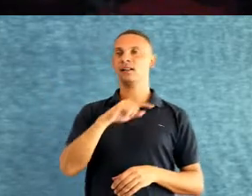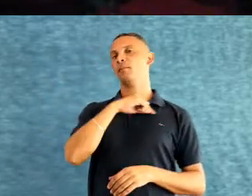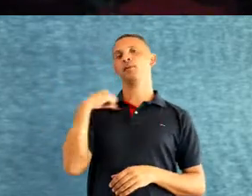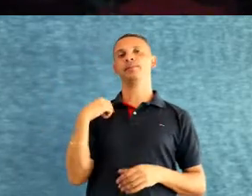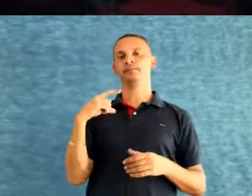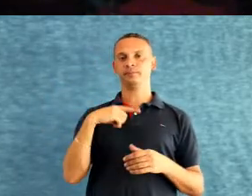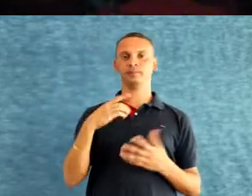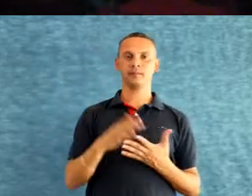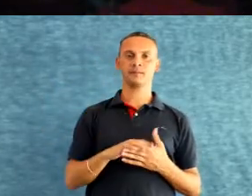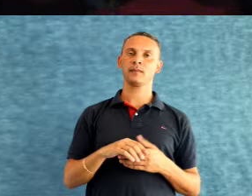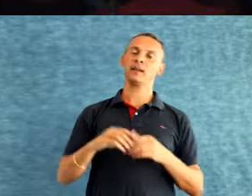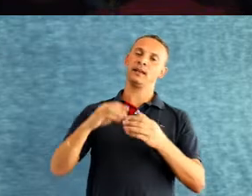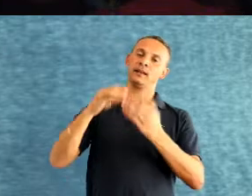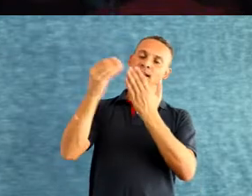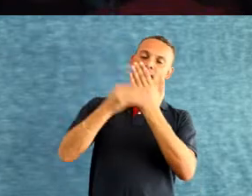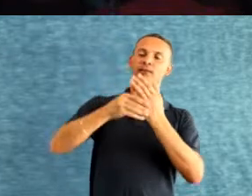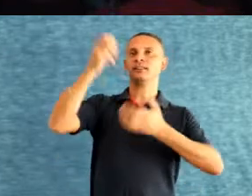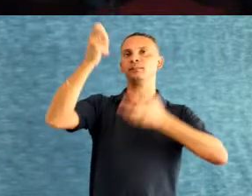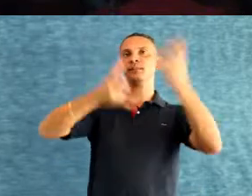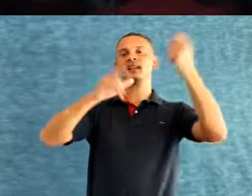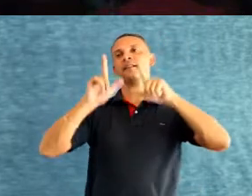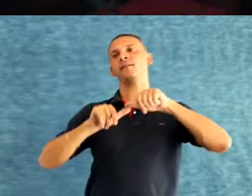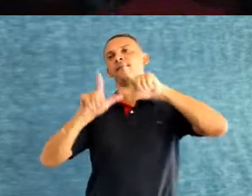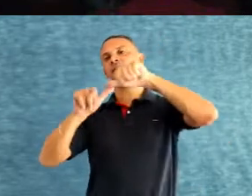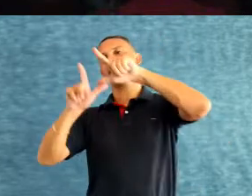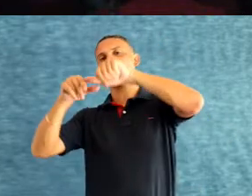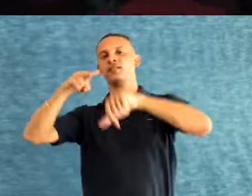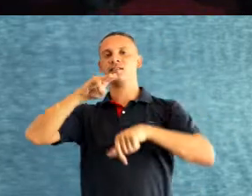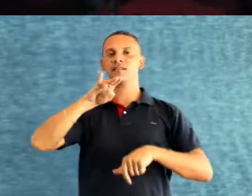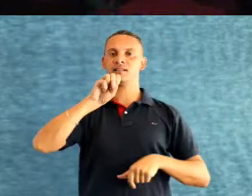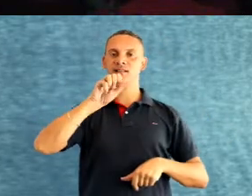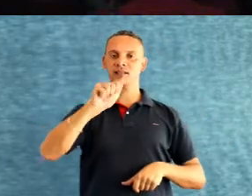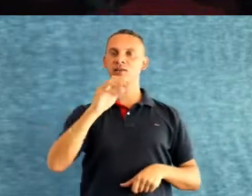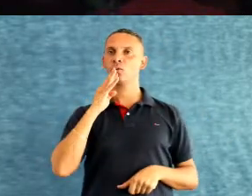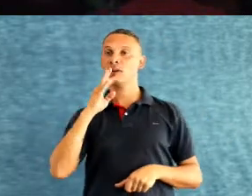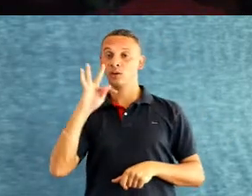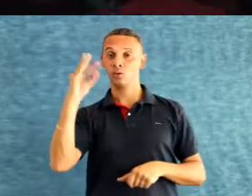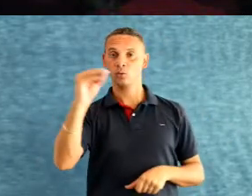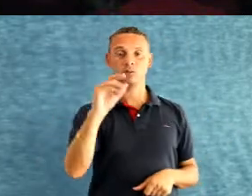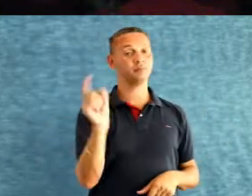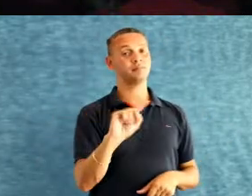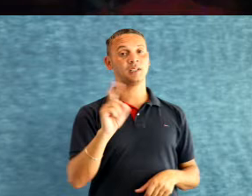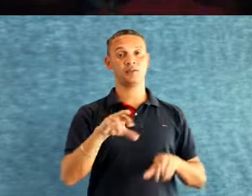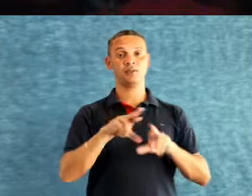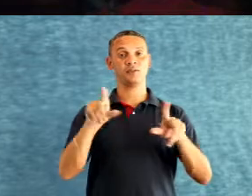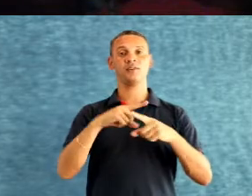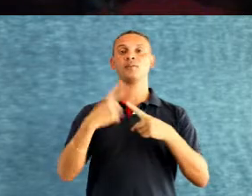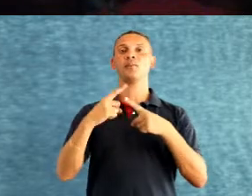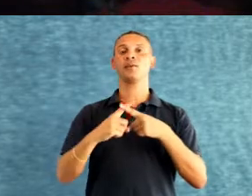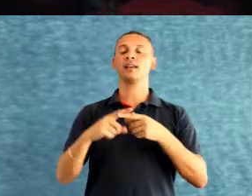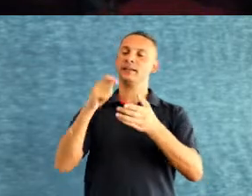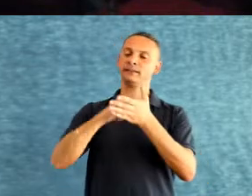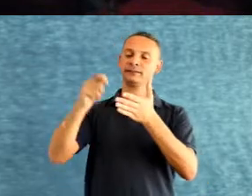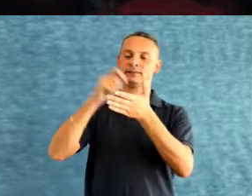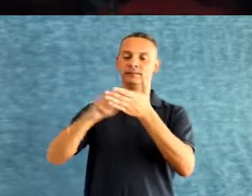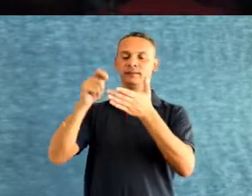Floresta não foram logo conhecidos do público nacional, principalmente porque foram escritos em língua estrangeira e demoraram a